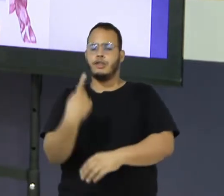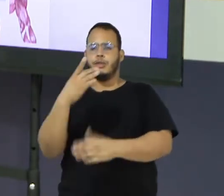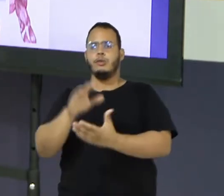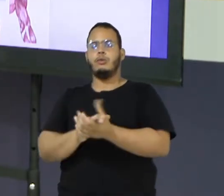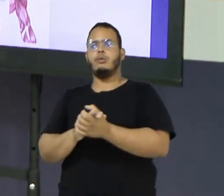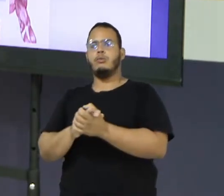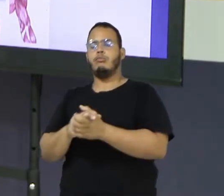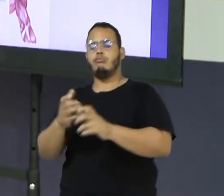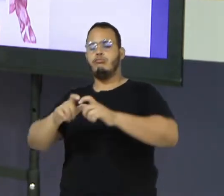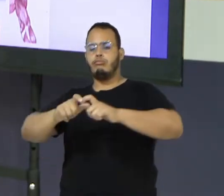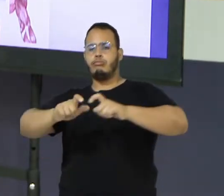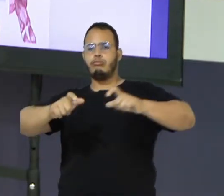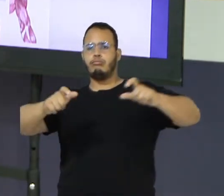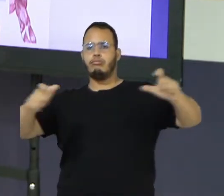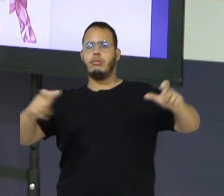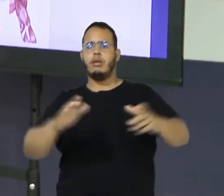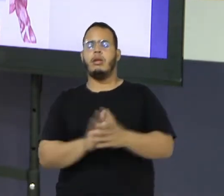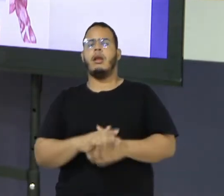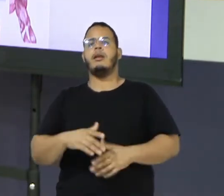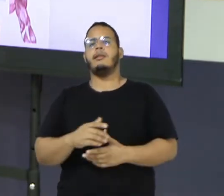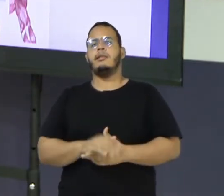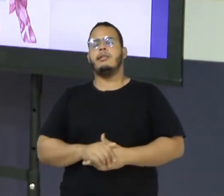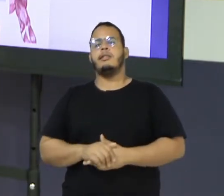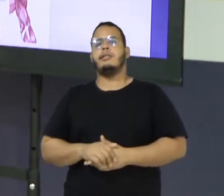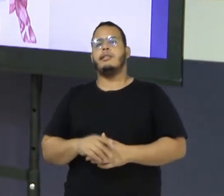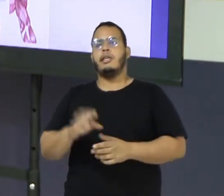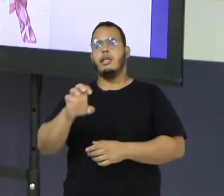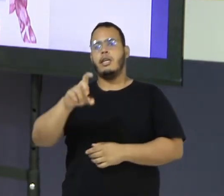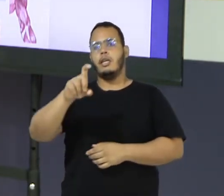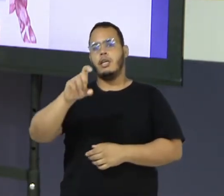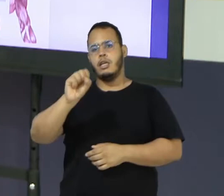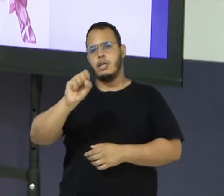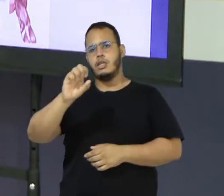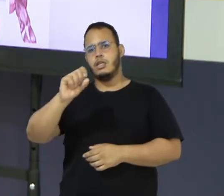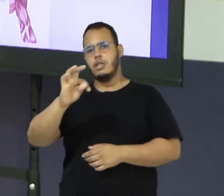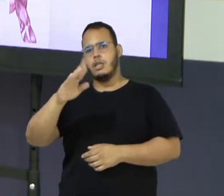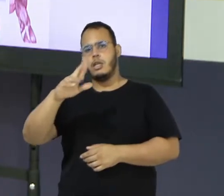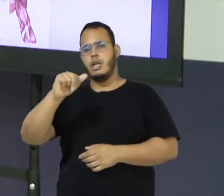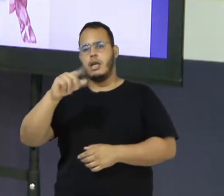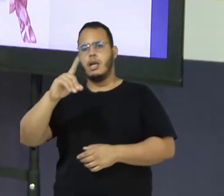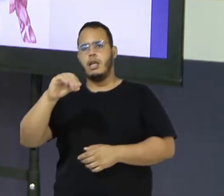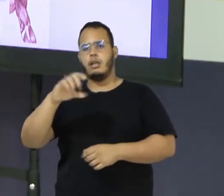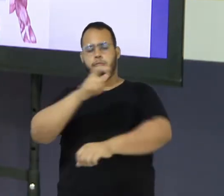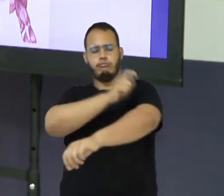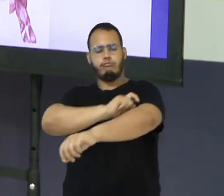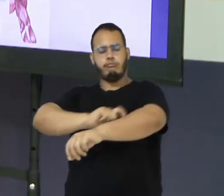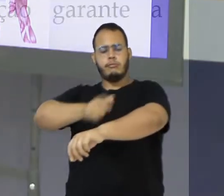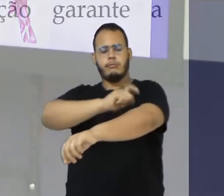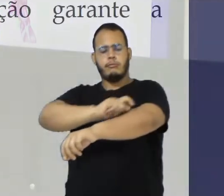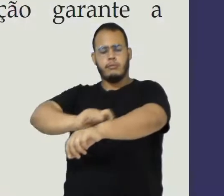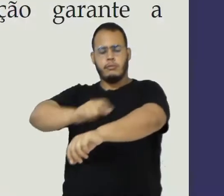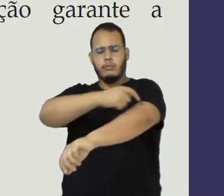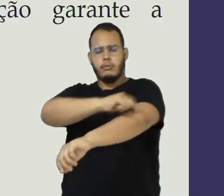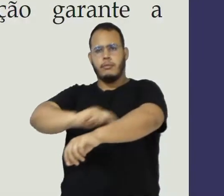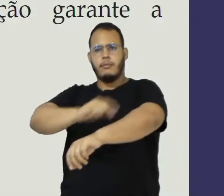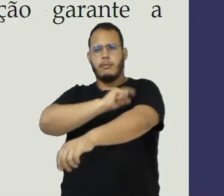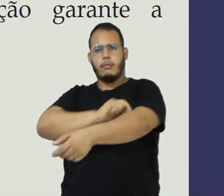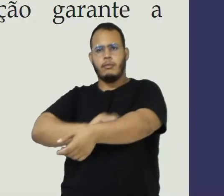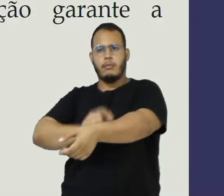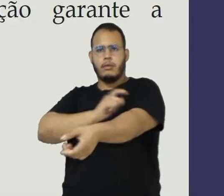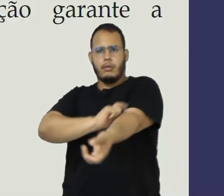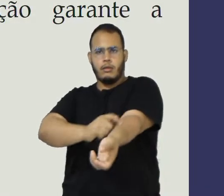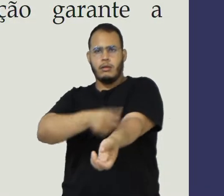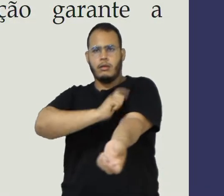comprida e ela é estriada, por isso esse nome, estriado. Ela tem várias estrias, né, que são aí listas, vamos